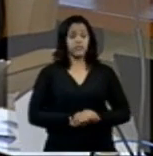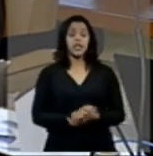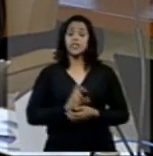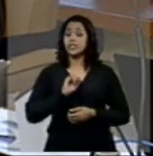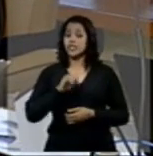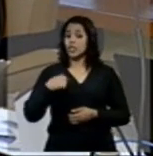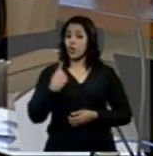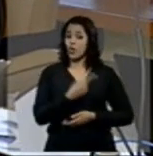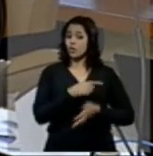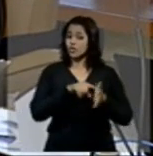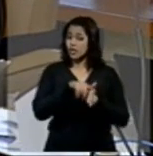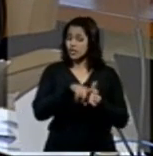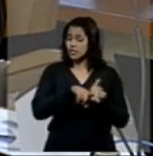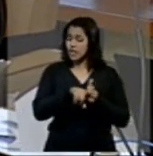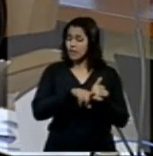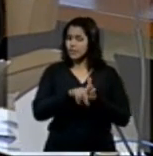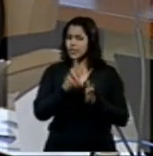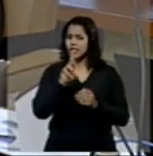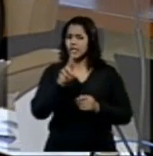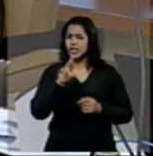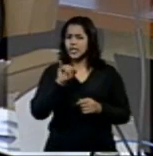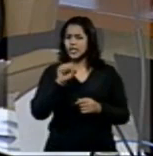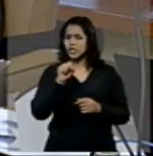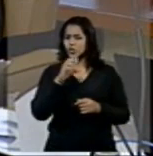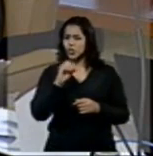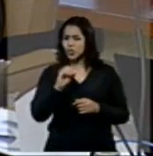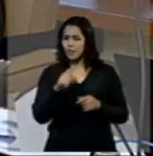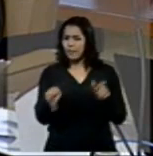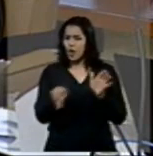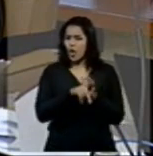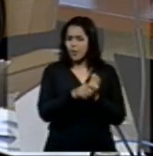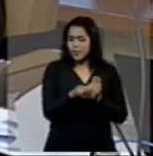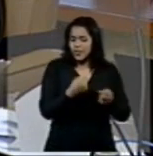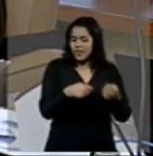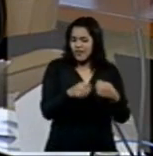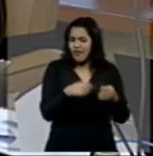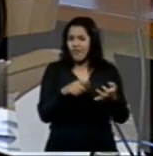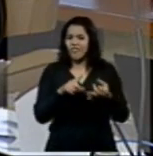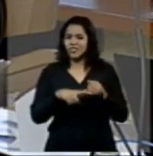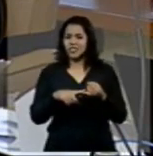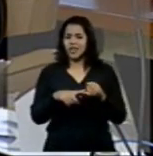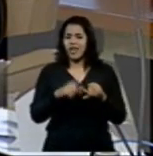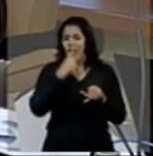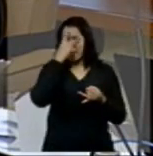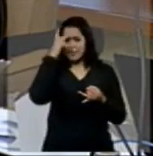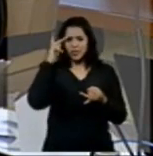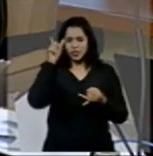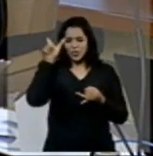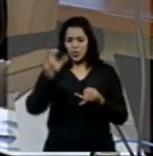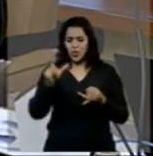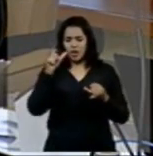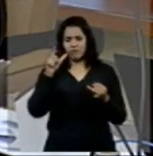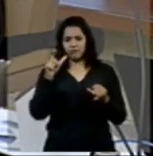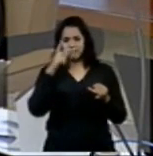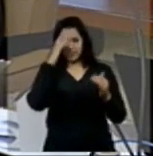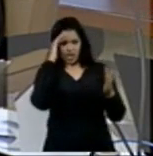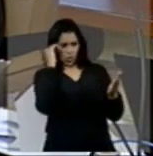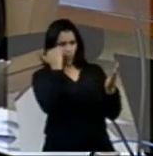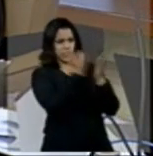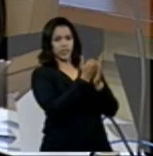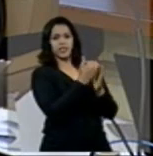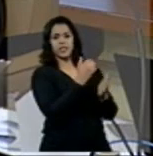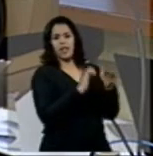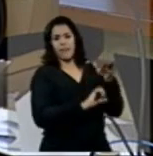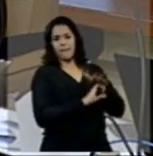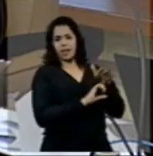a assunção dos riscos do negócio, a direção da atividade, a pessoalidade e subordinação do empregado,